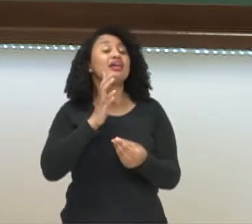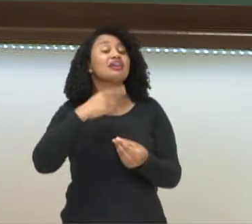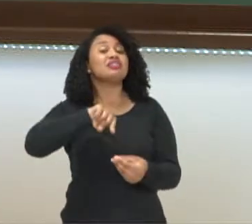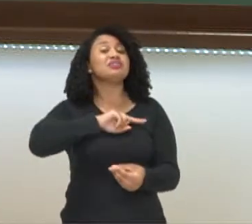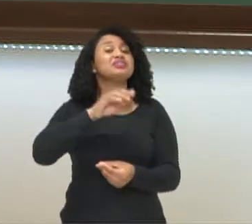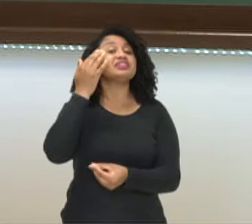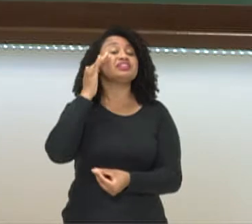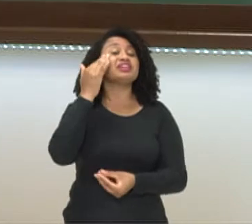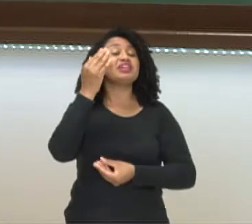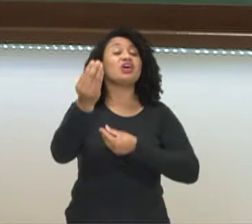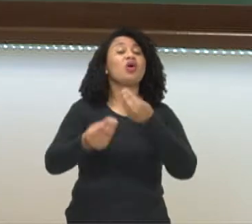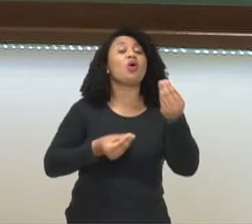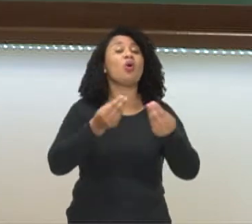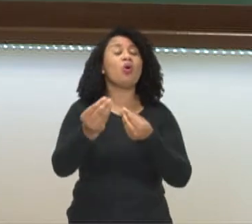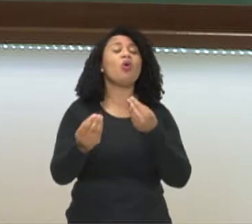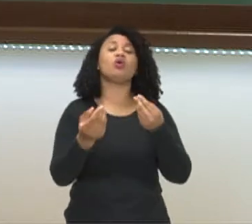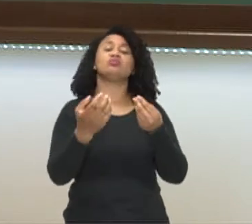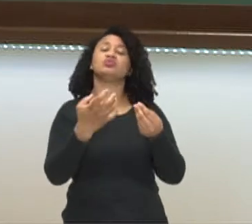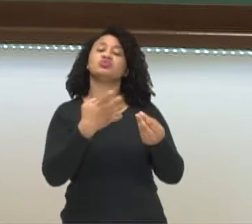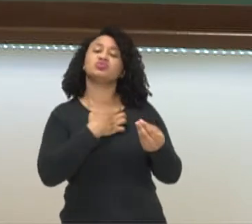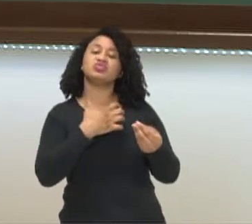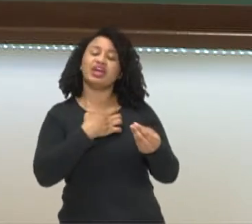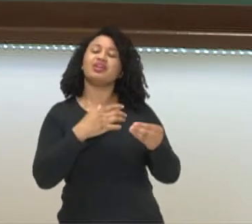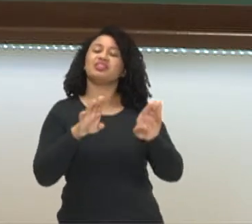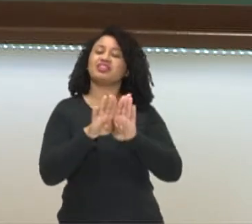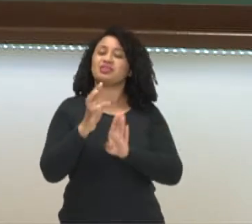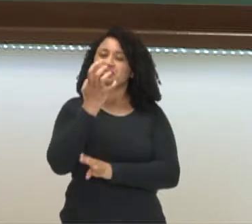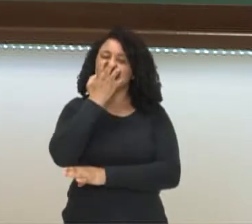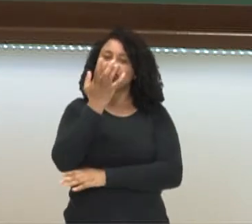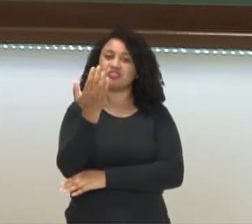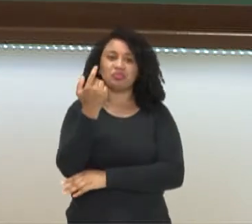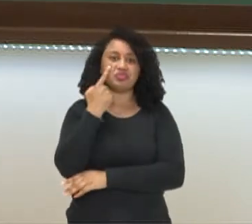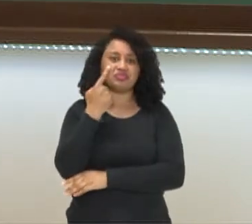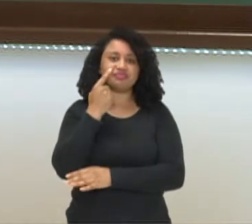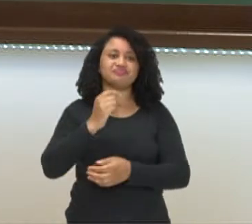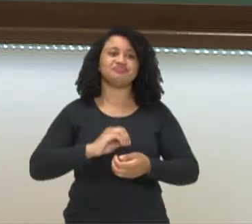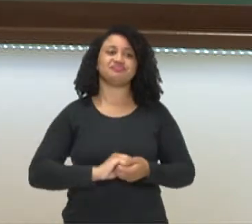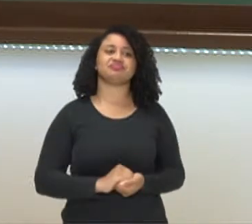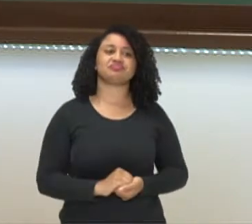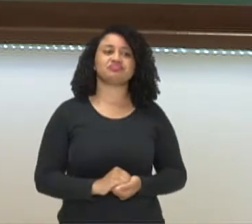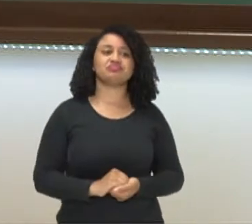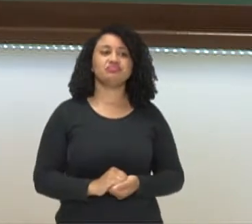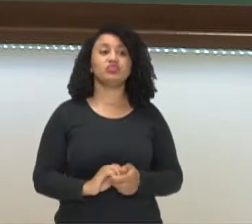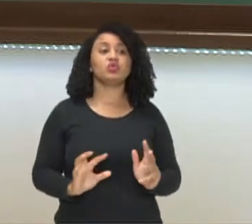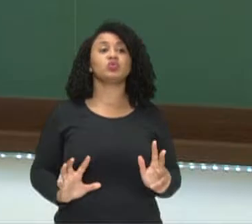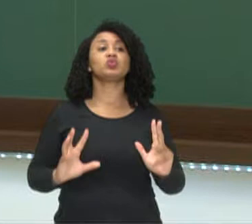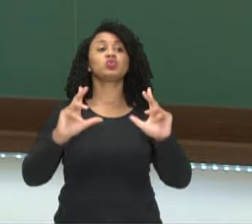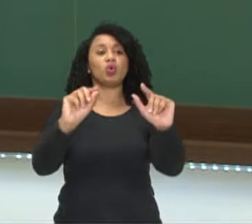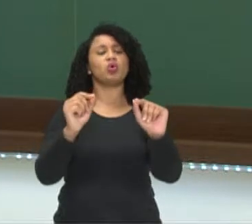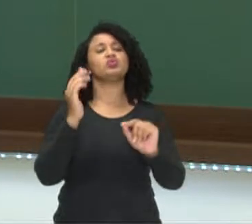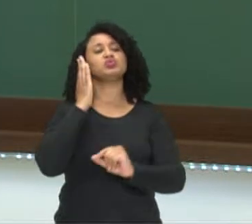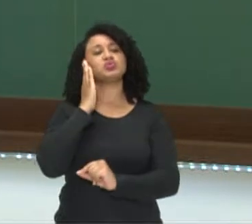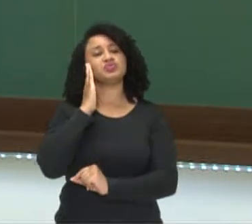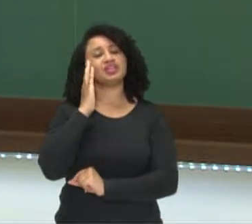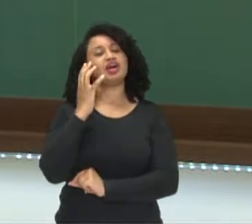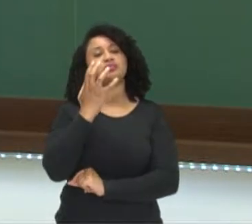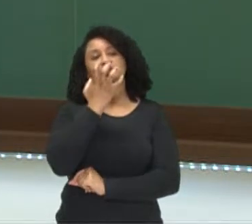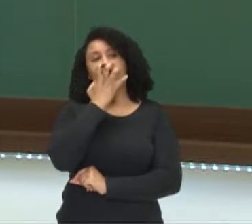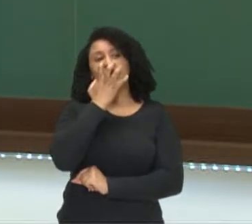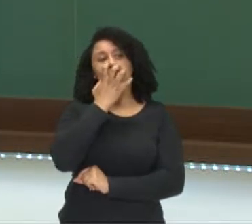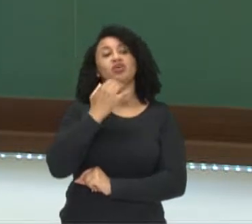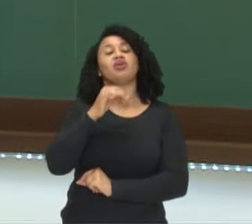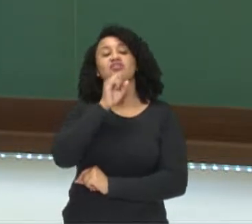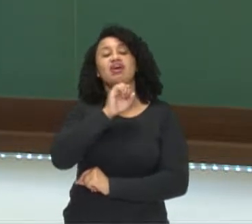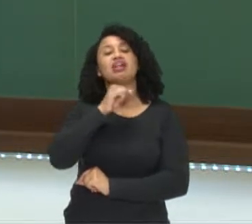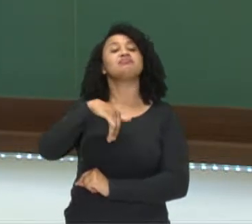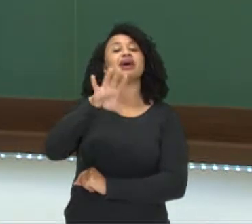que funciona o temperamento um pouco dos cães. Vamos lá? Todo mundo sabe que cachorro envelhece mais rápido